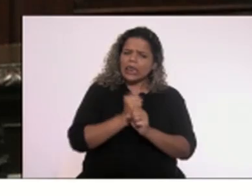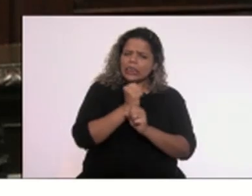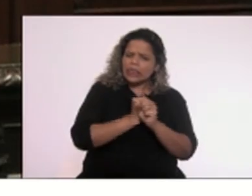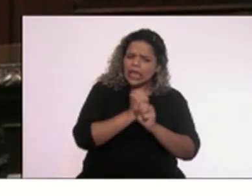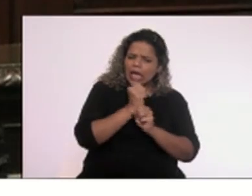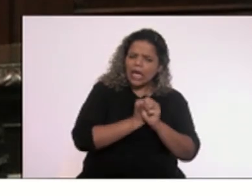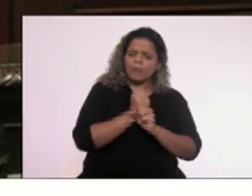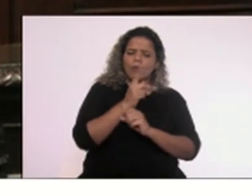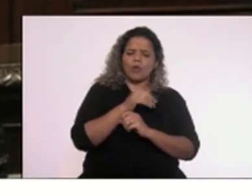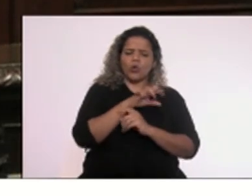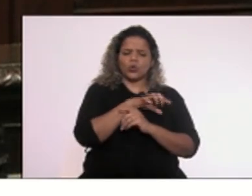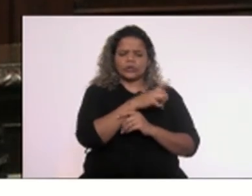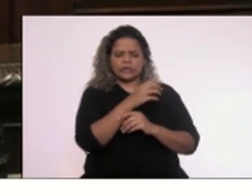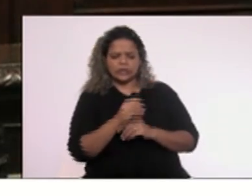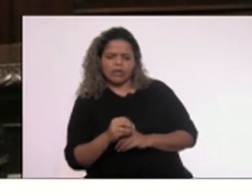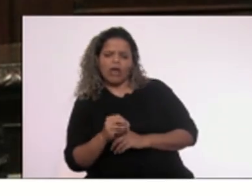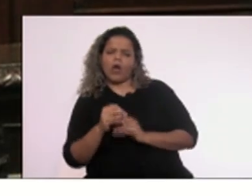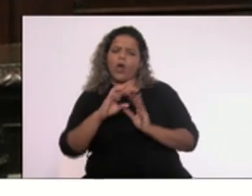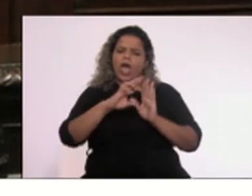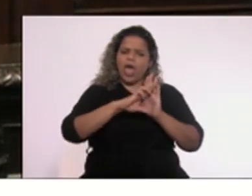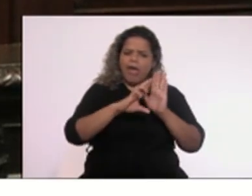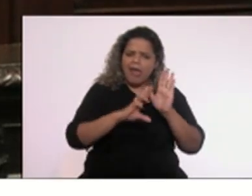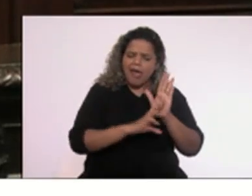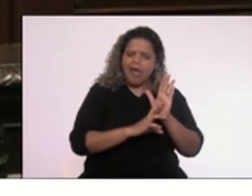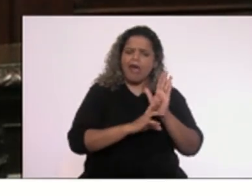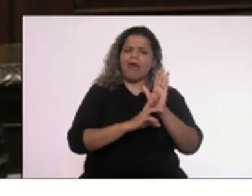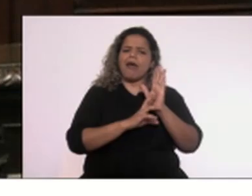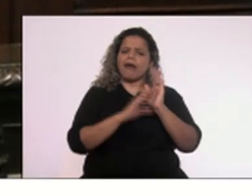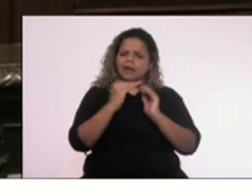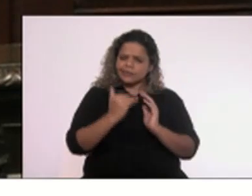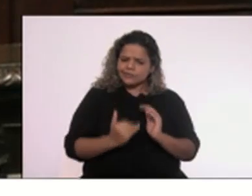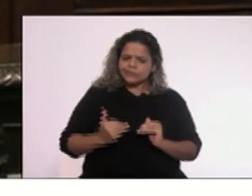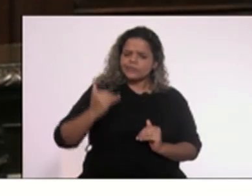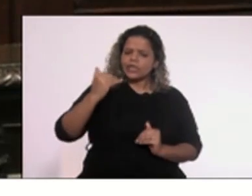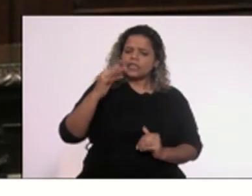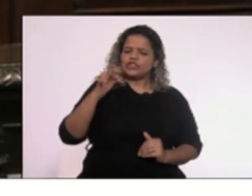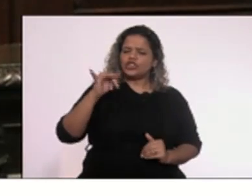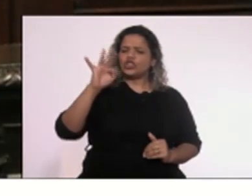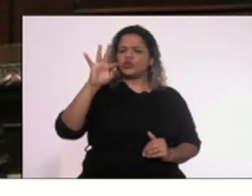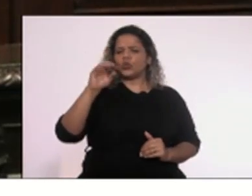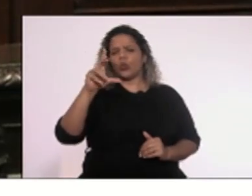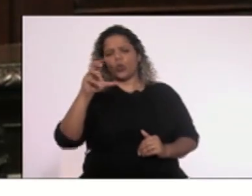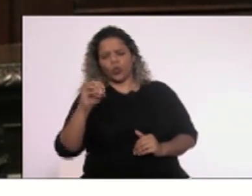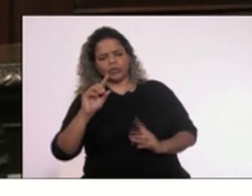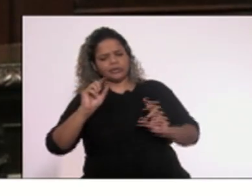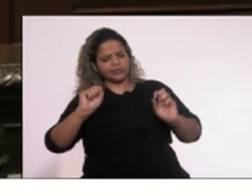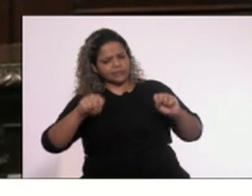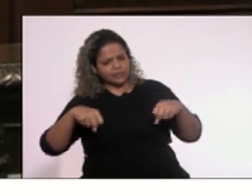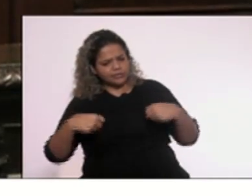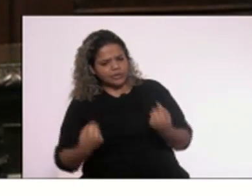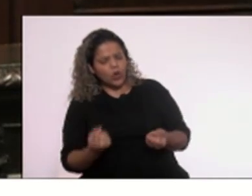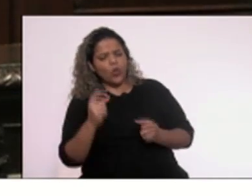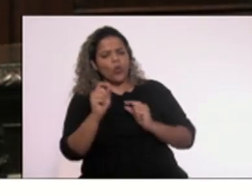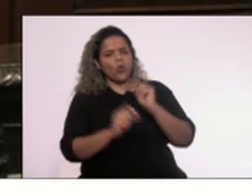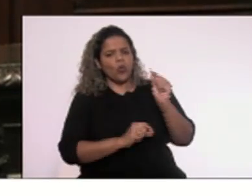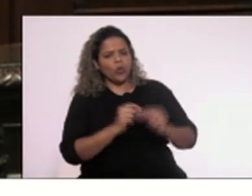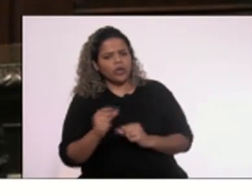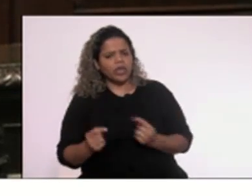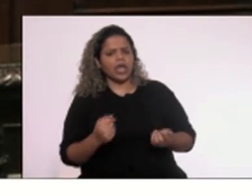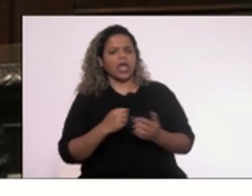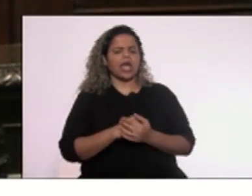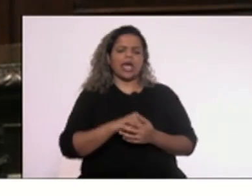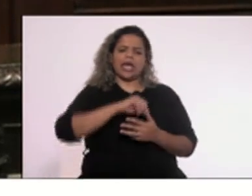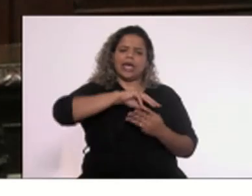promoção, critérios acadêmicos para promoção por titulação, que defina dispositivos como